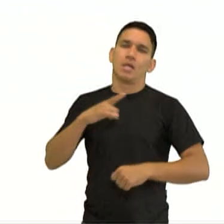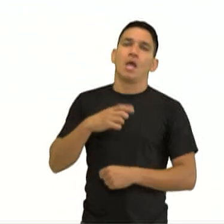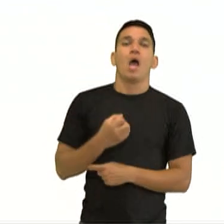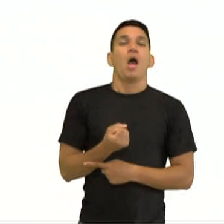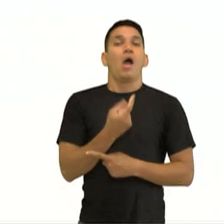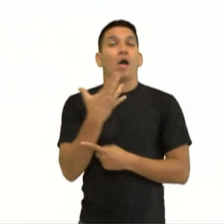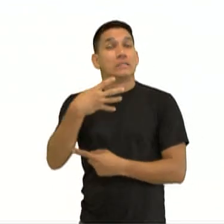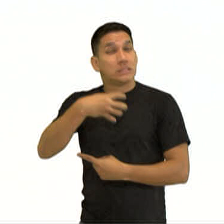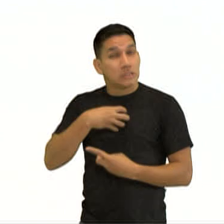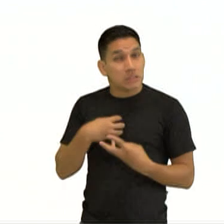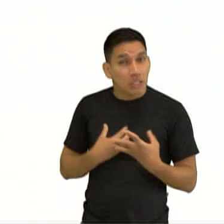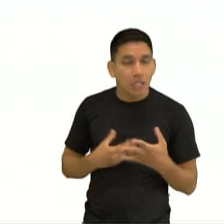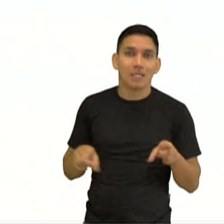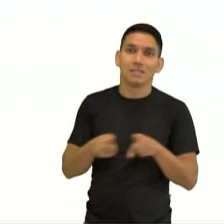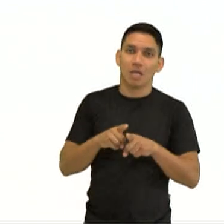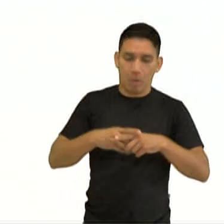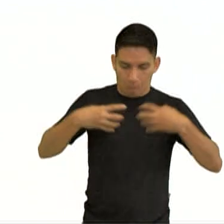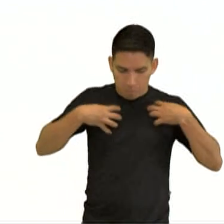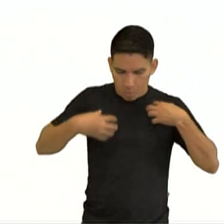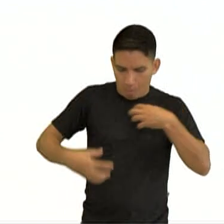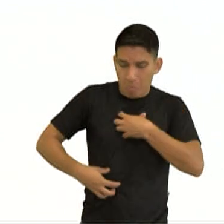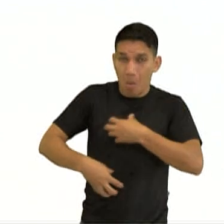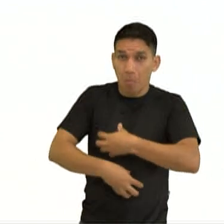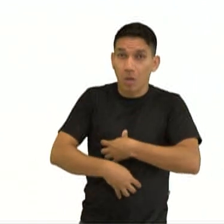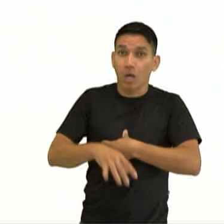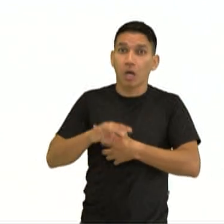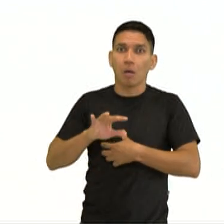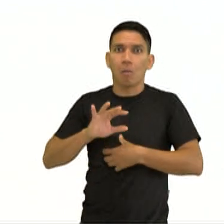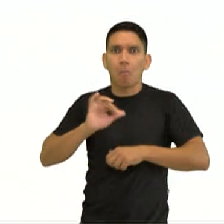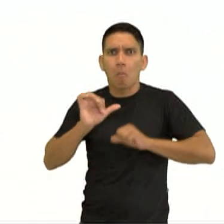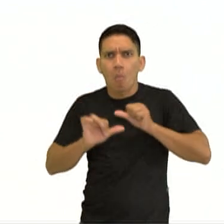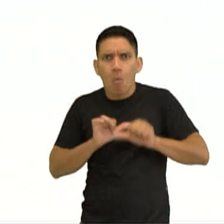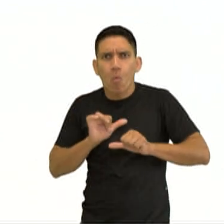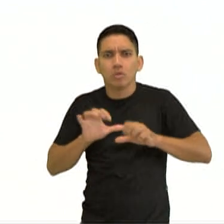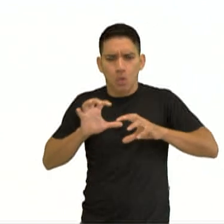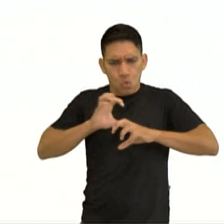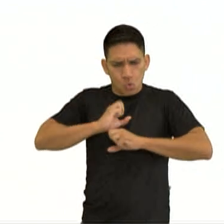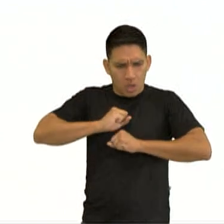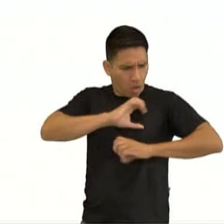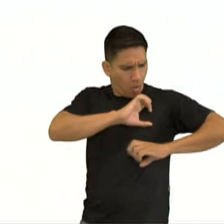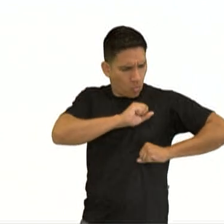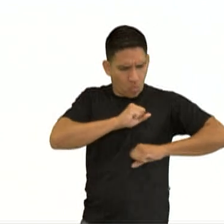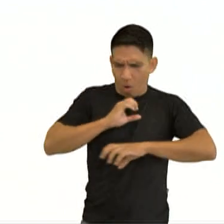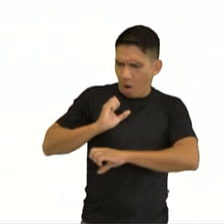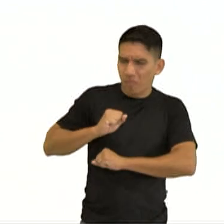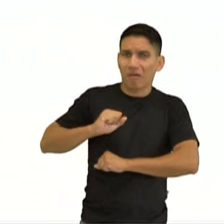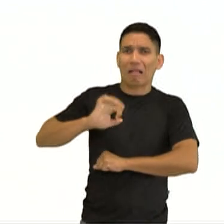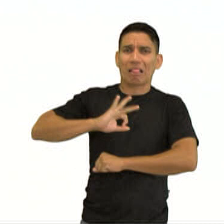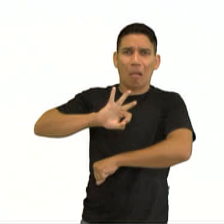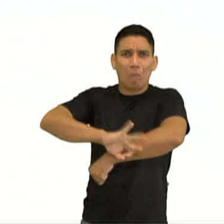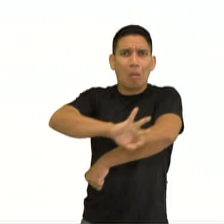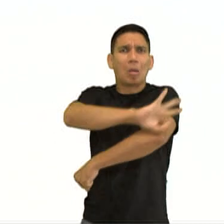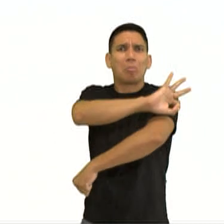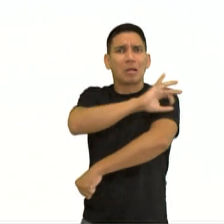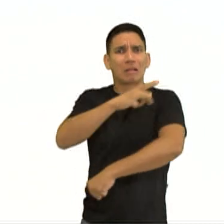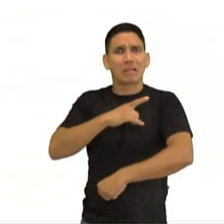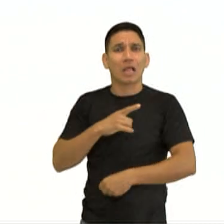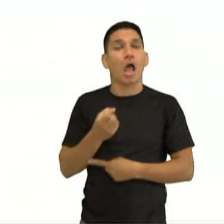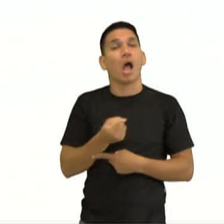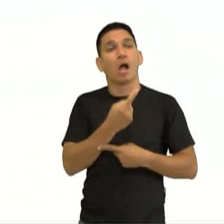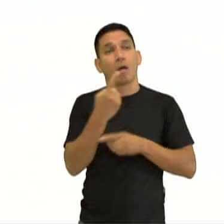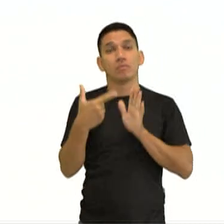sintomas. Manchas pelos corpos, em algumas regiões do nosso corpo. Também para eliminar, a gente